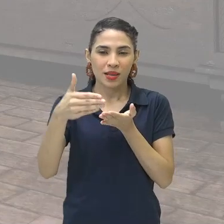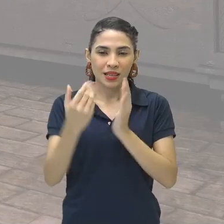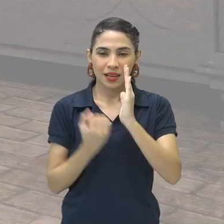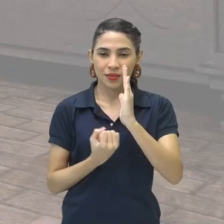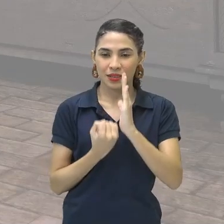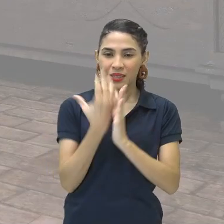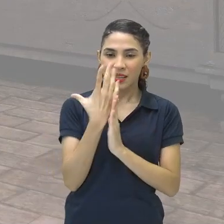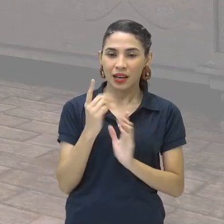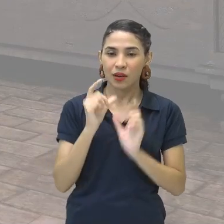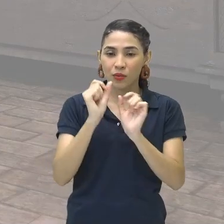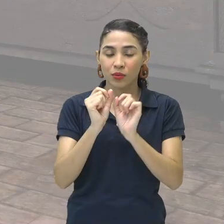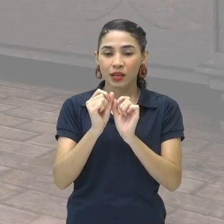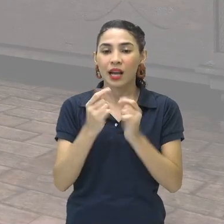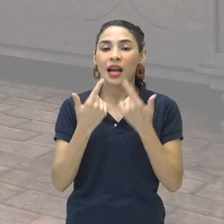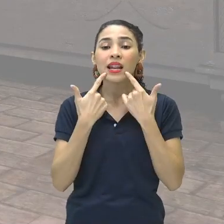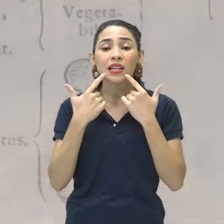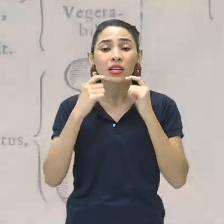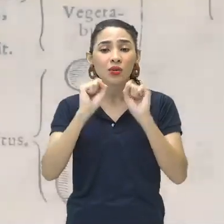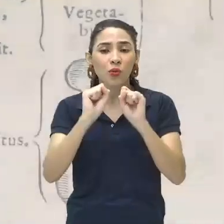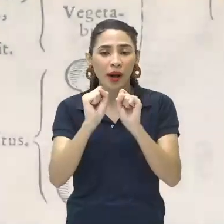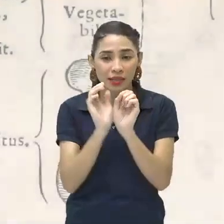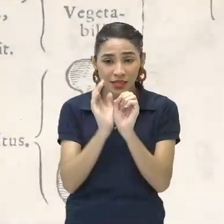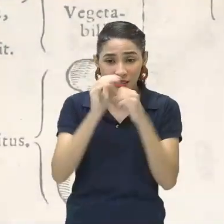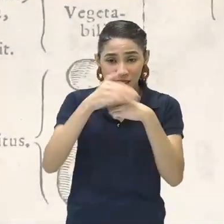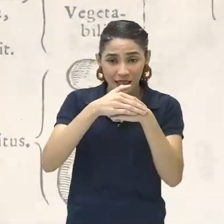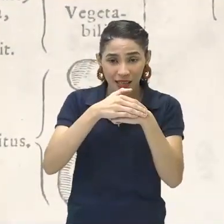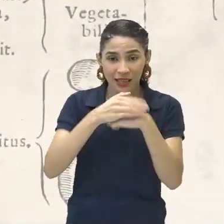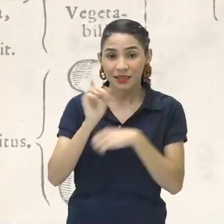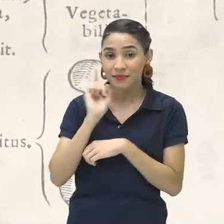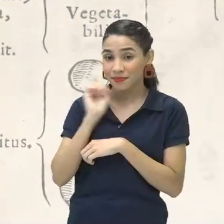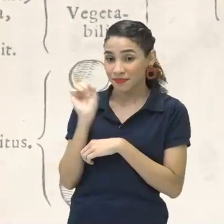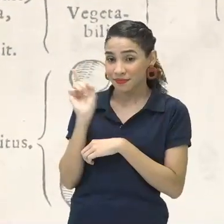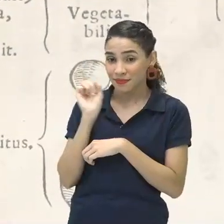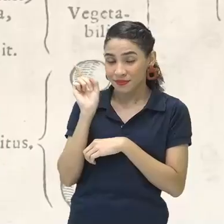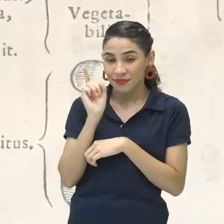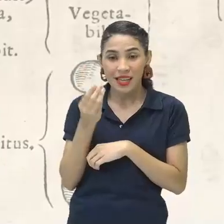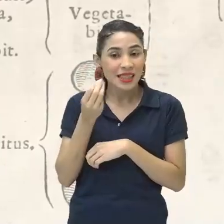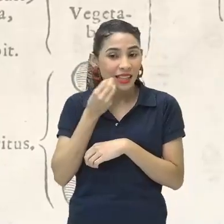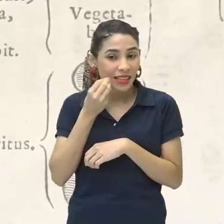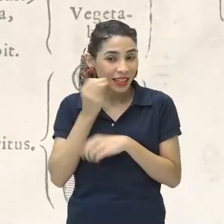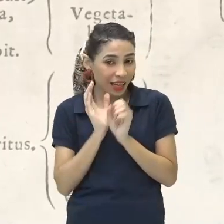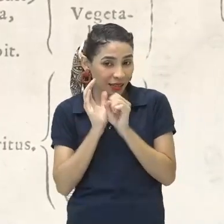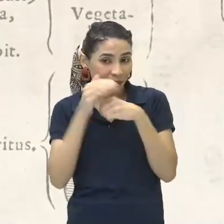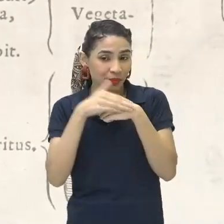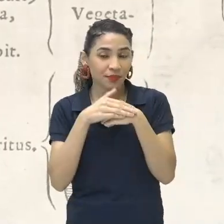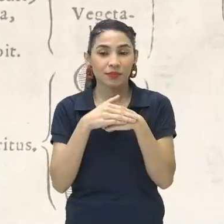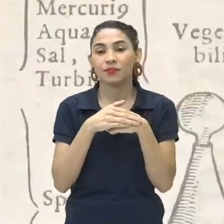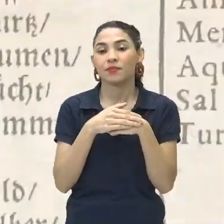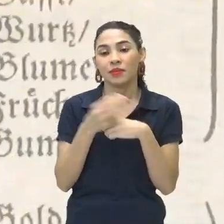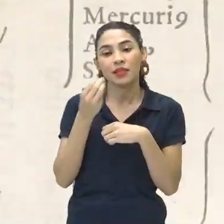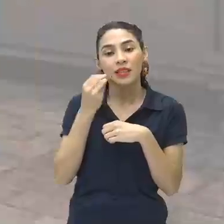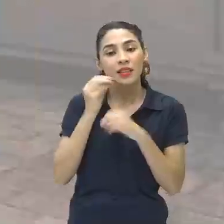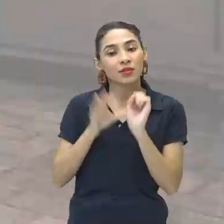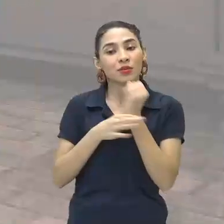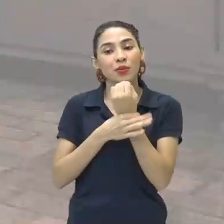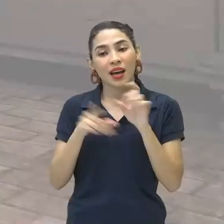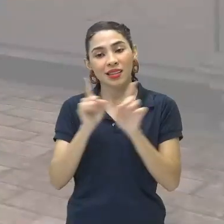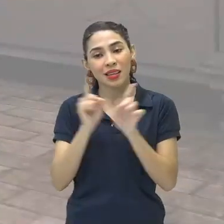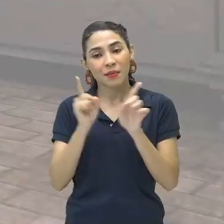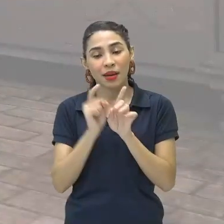criar linguagens secretas para se resguardar, buscando assegurar